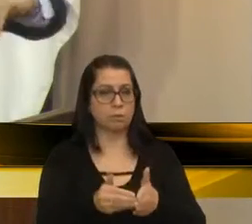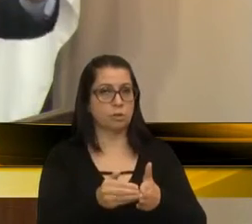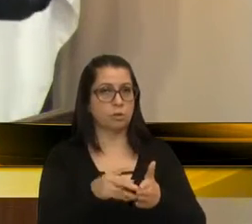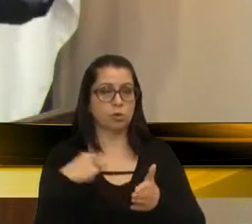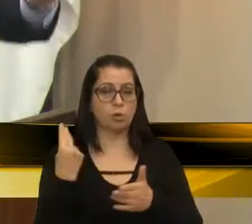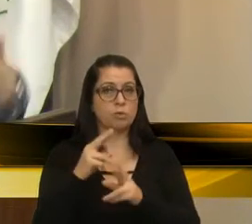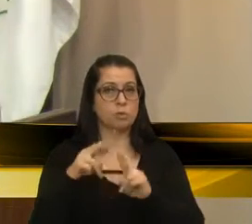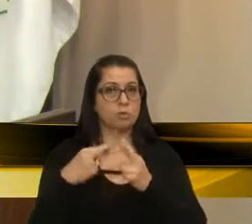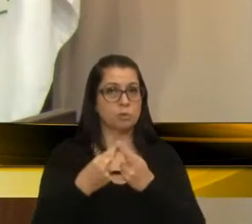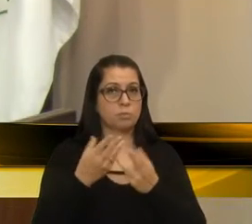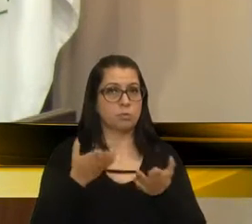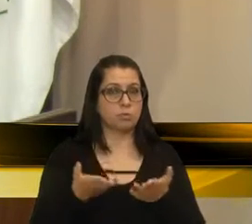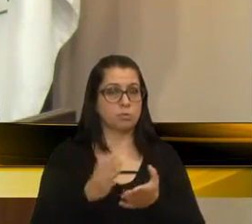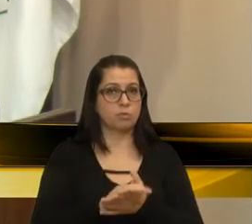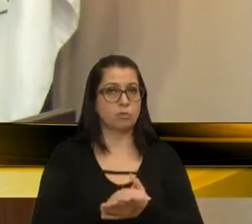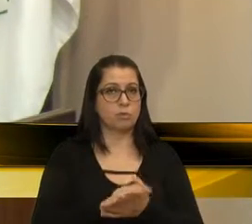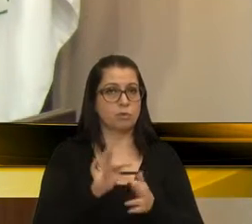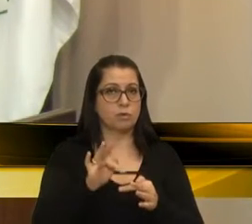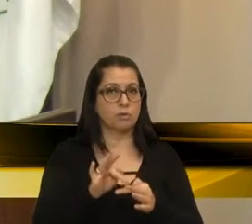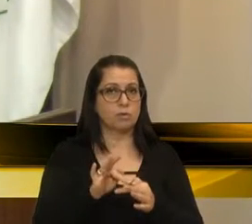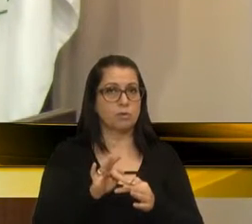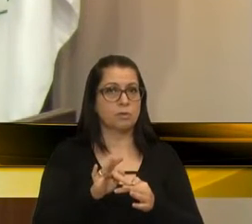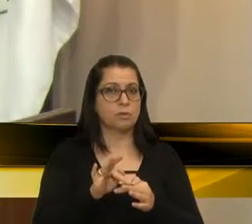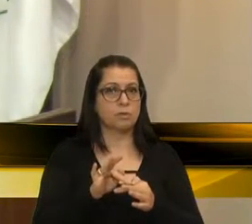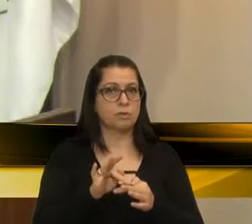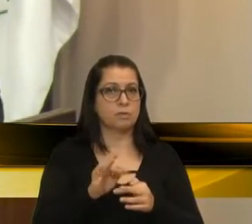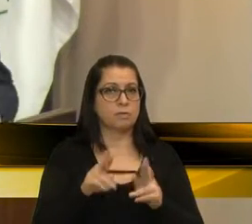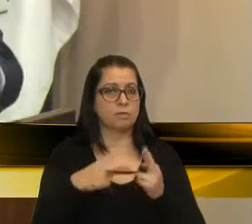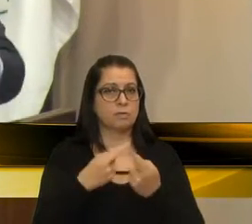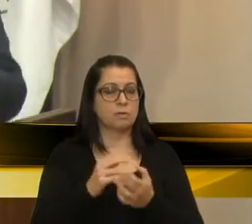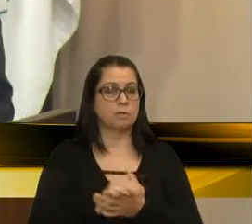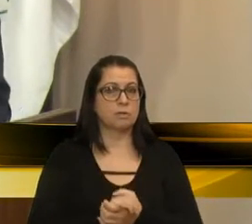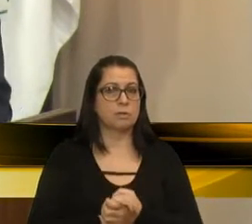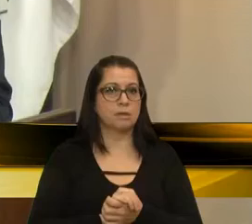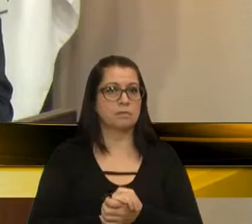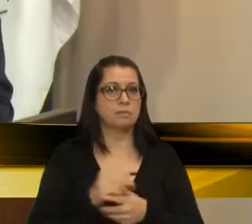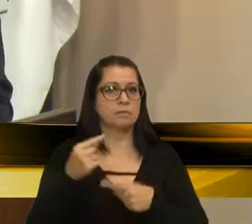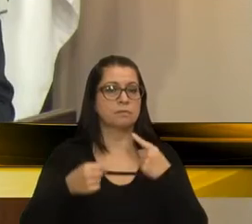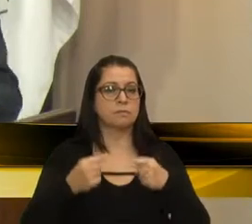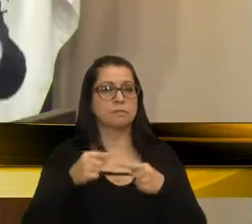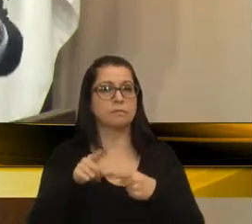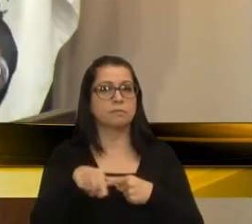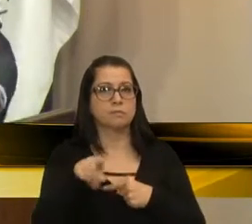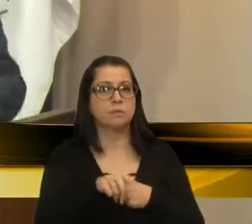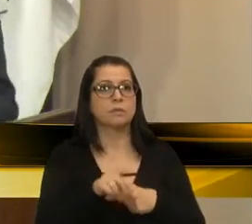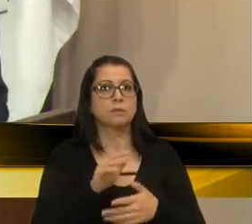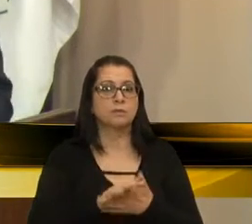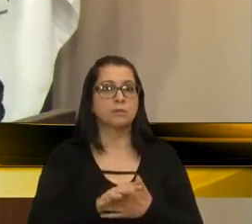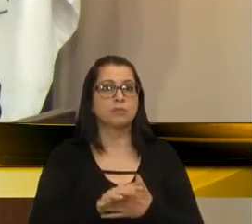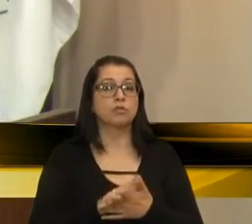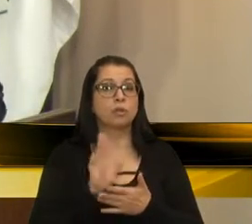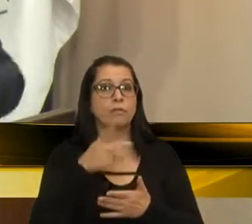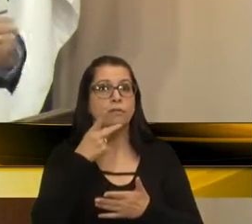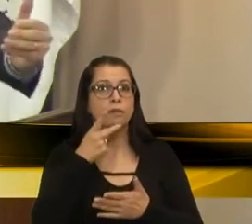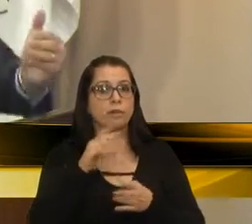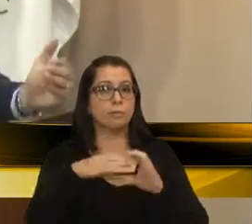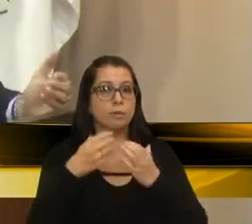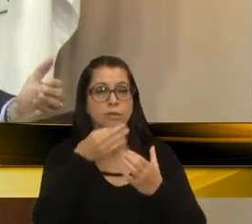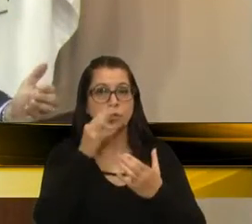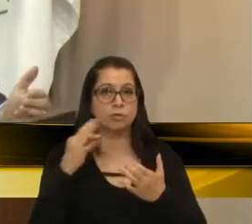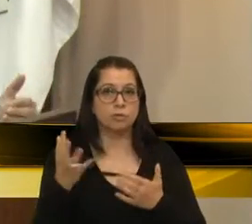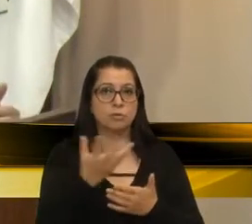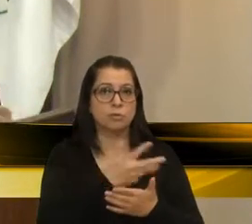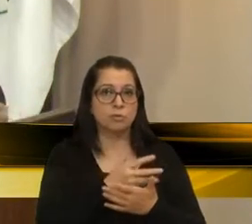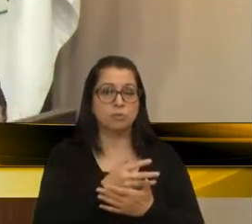nos reunimos ainda hoje, ao findar desta sessão, para debater isso. Mas já adianto à comunidade caxiense e aos nobres